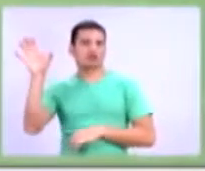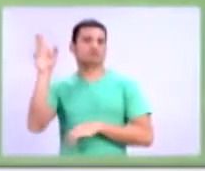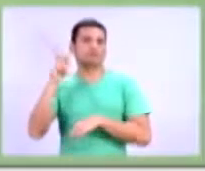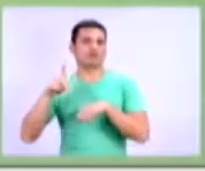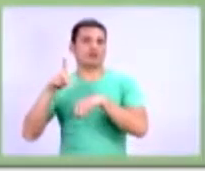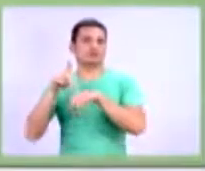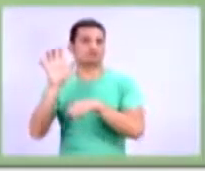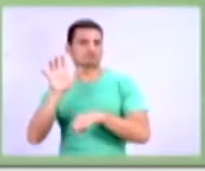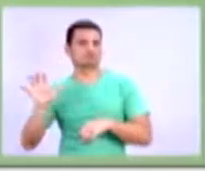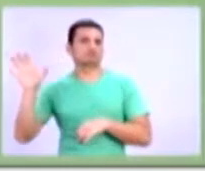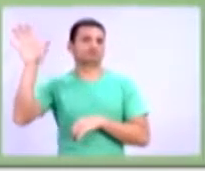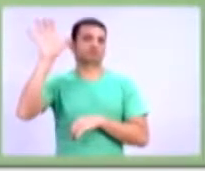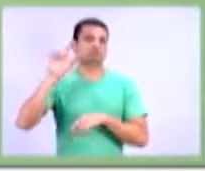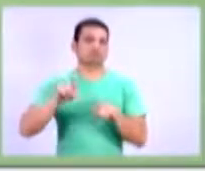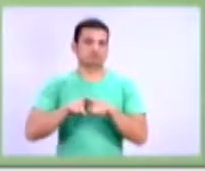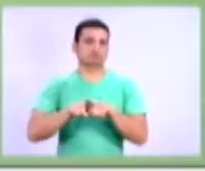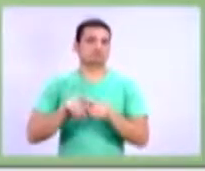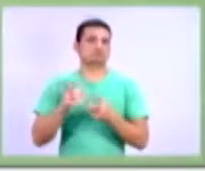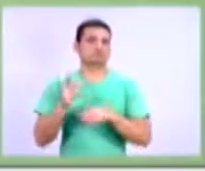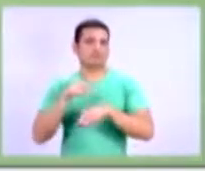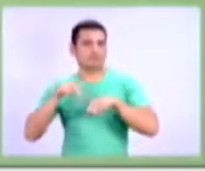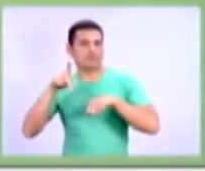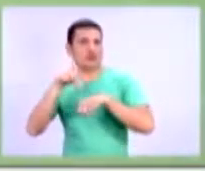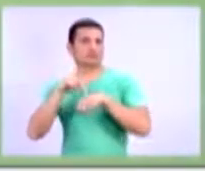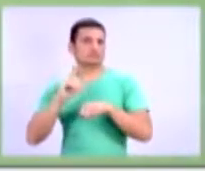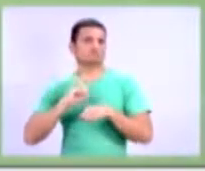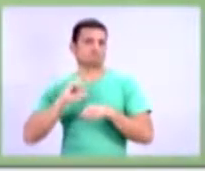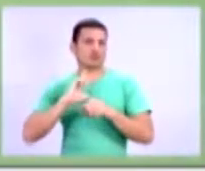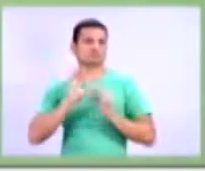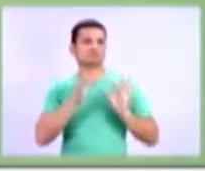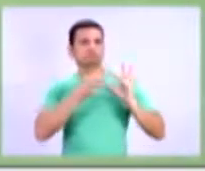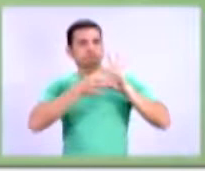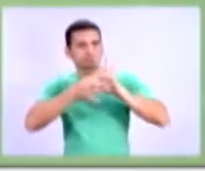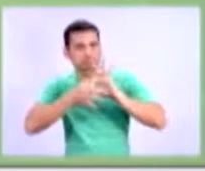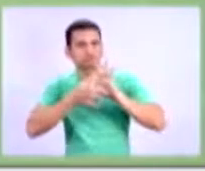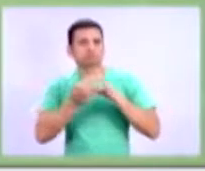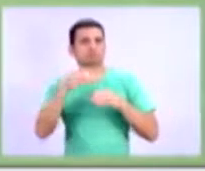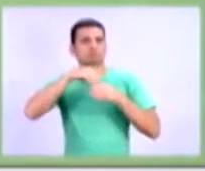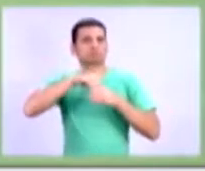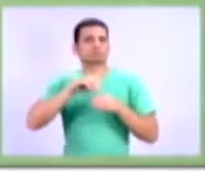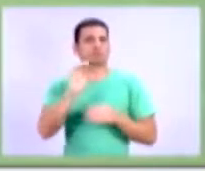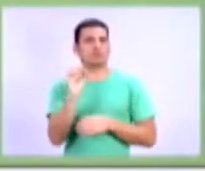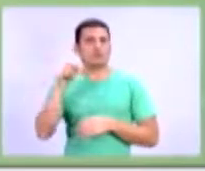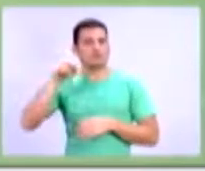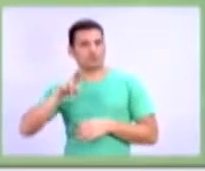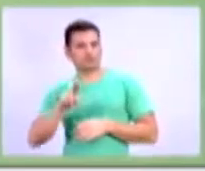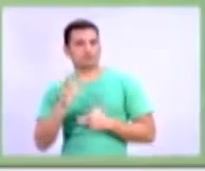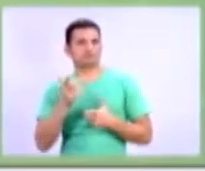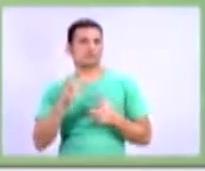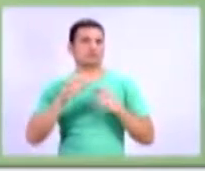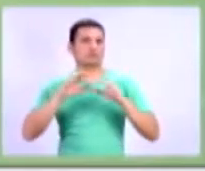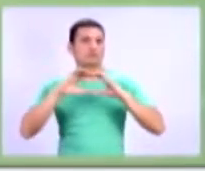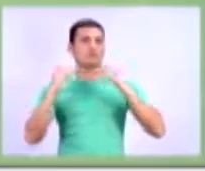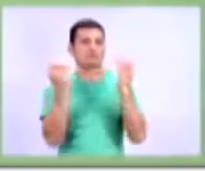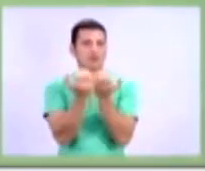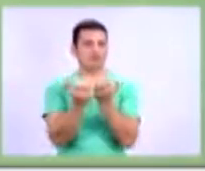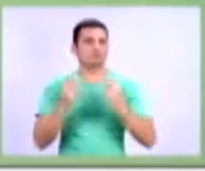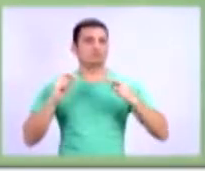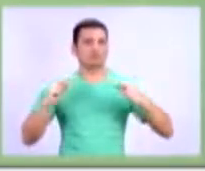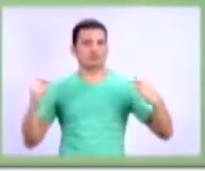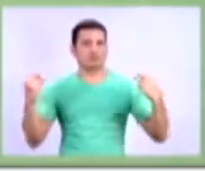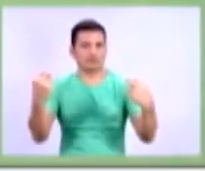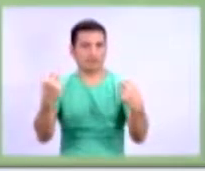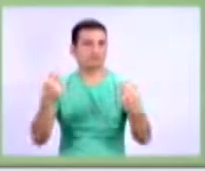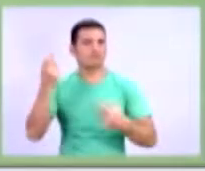a partir desse momento, os países que fazem parte, né, da ONU, em conferências, sentam e